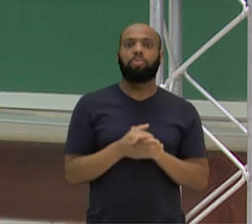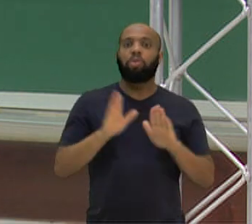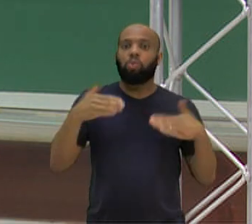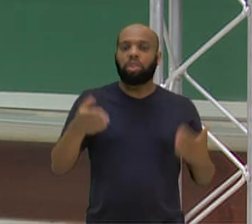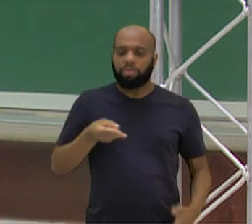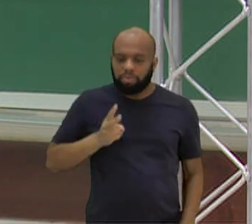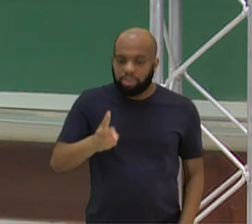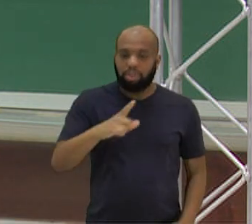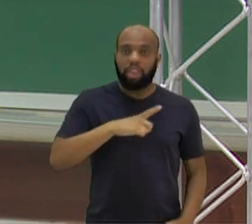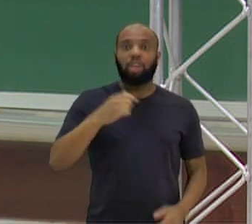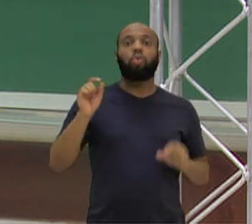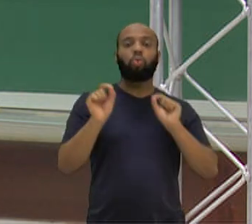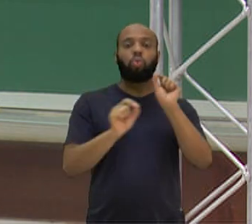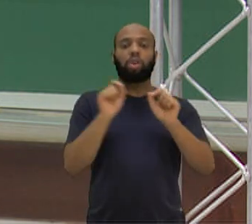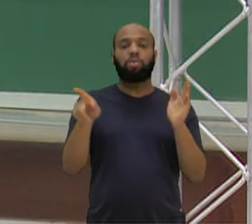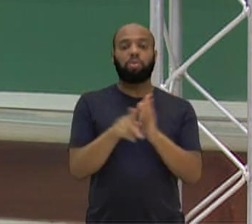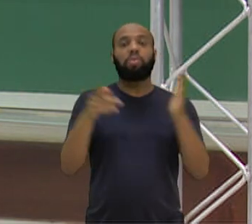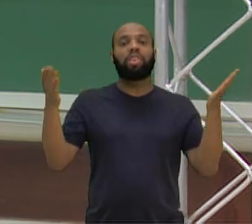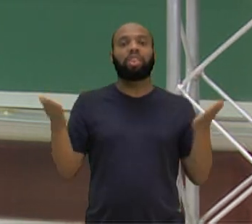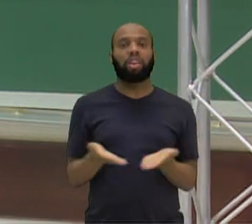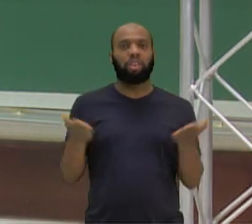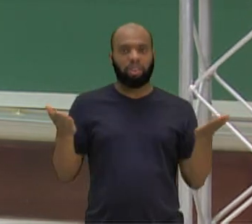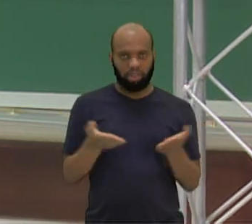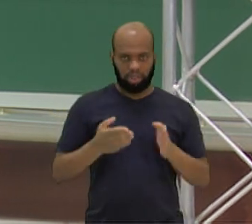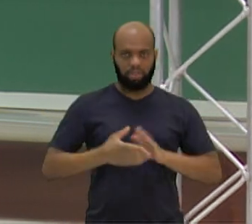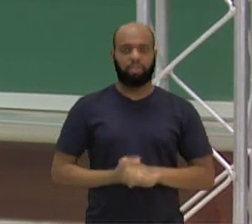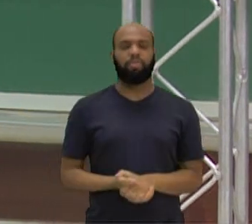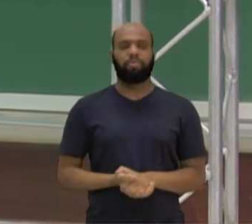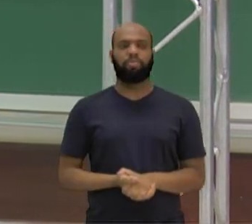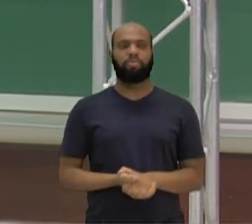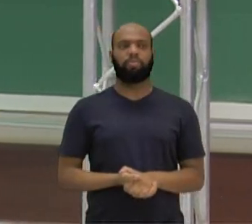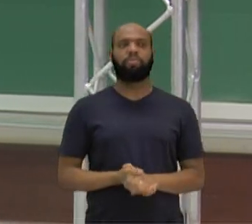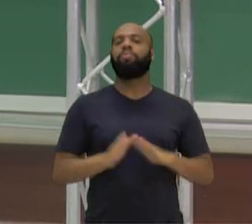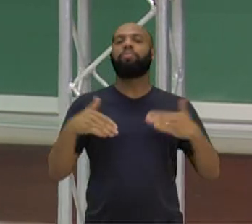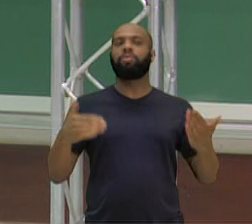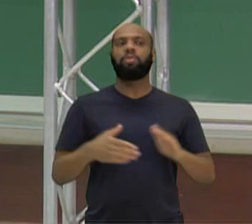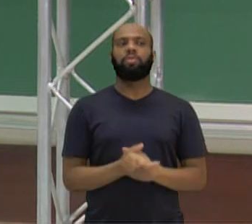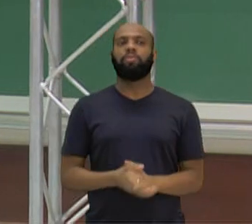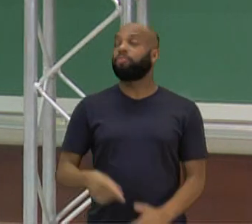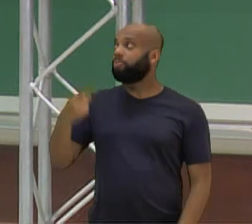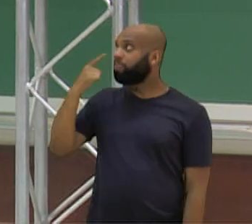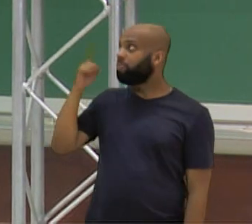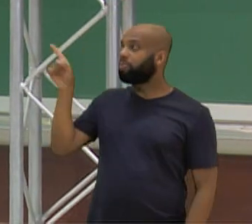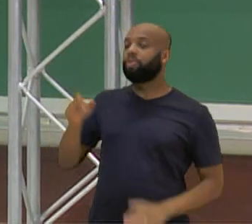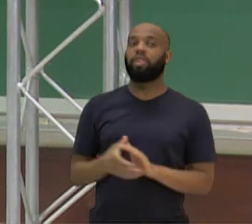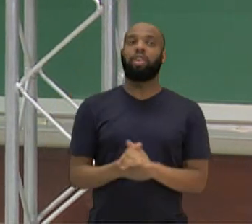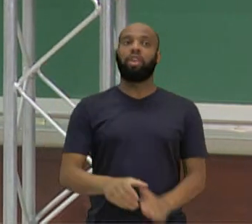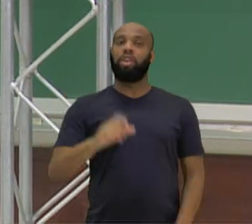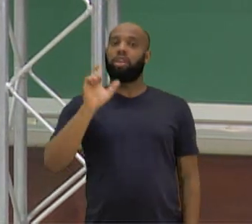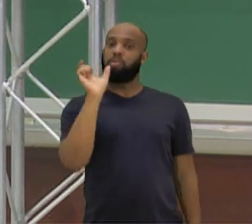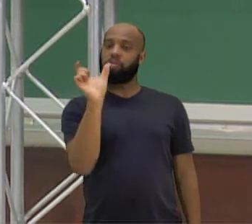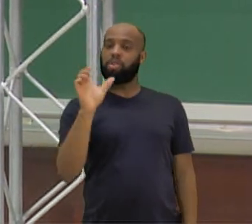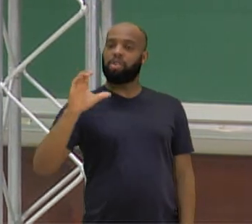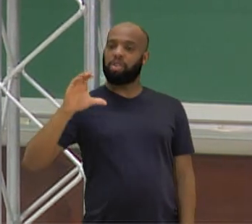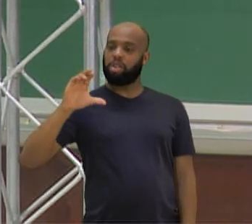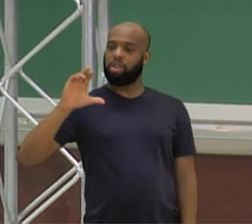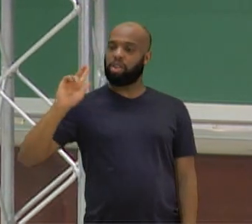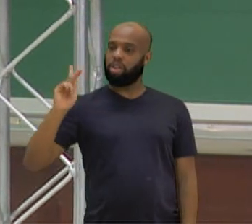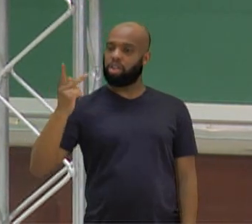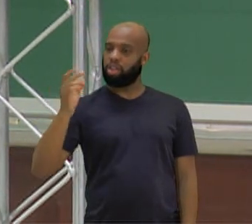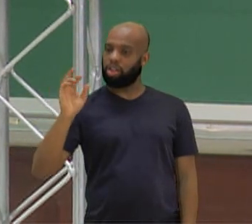muito atual, ok? E aí, então, olha lá. A palavra crônica vem do grego